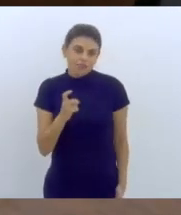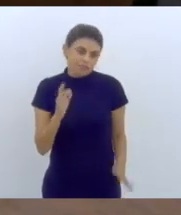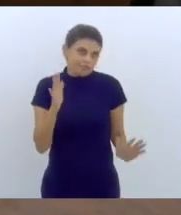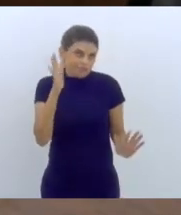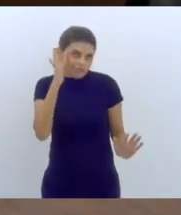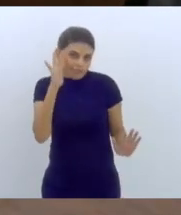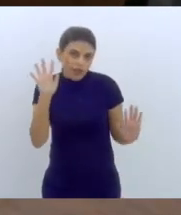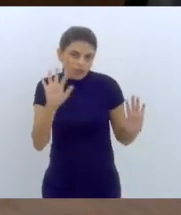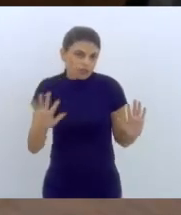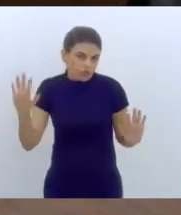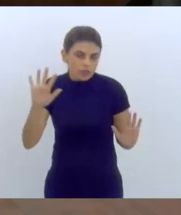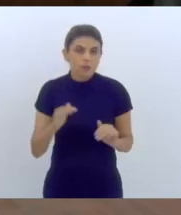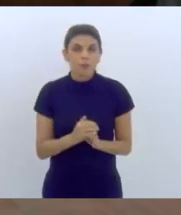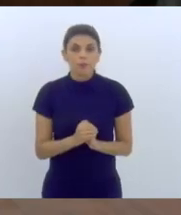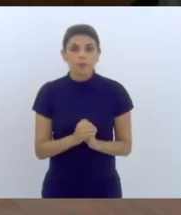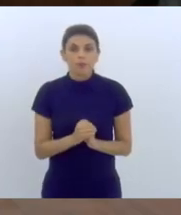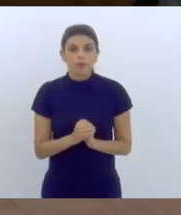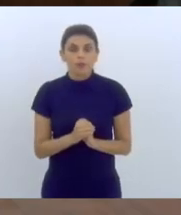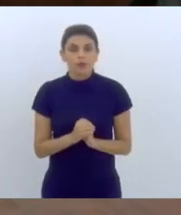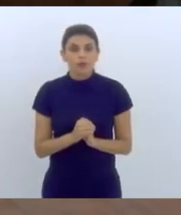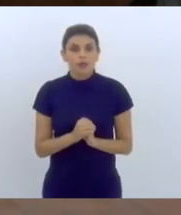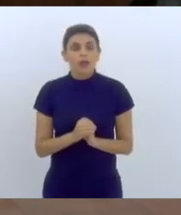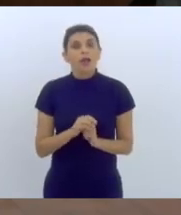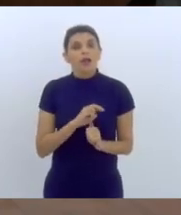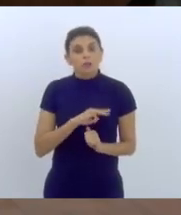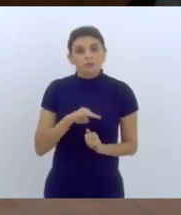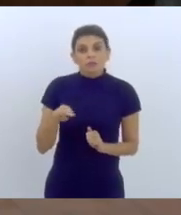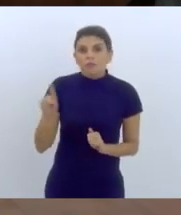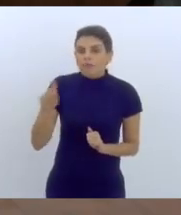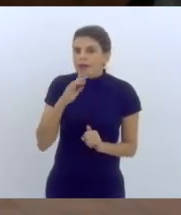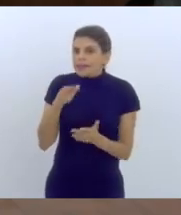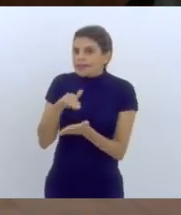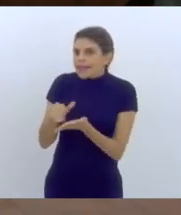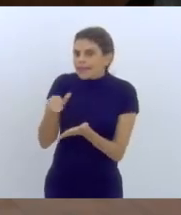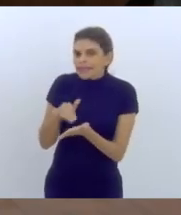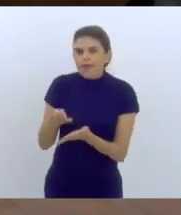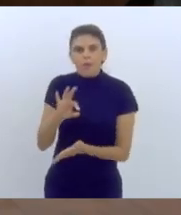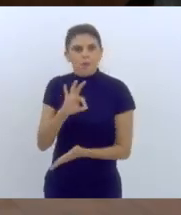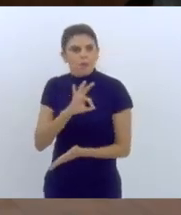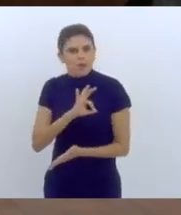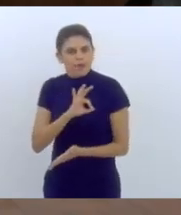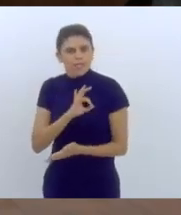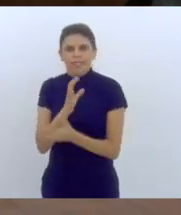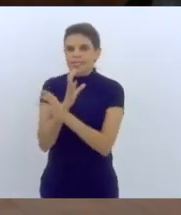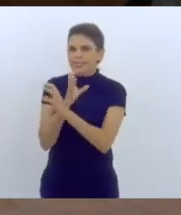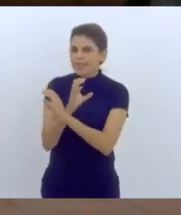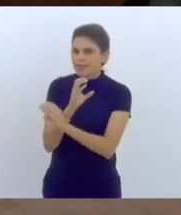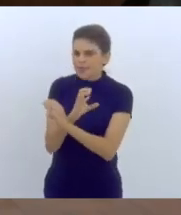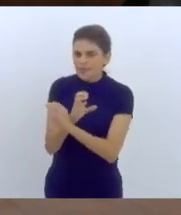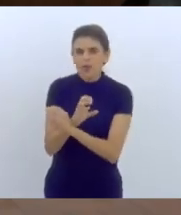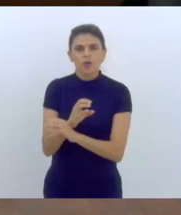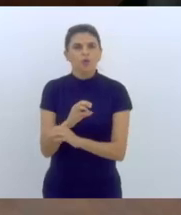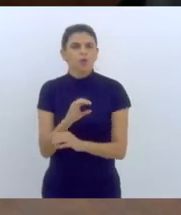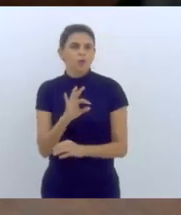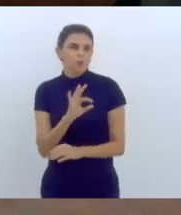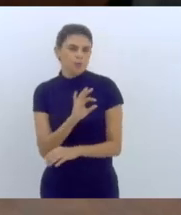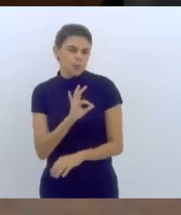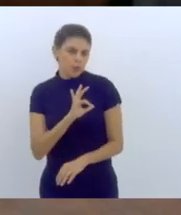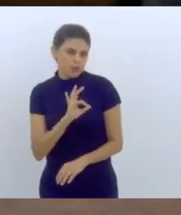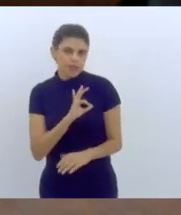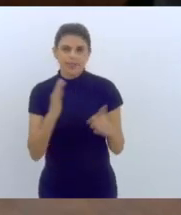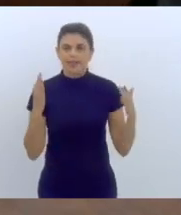imaginávamos que o ministro iria visitar o secretário da Polícia Civil, da Polícia Militar, da Polícia